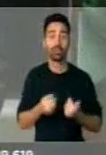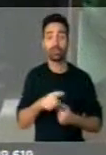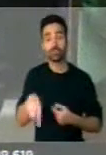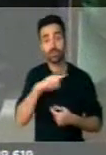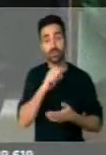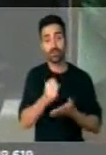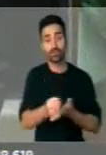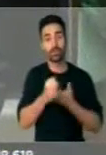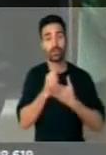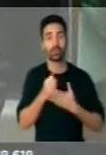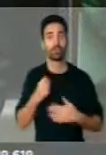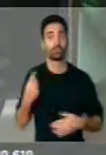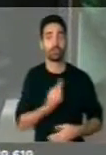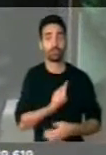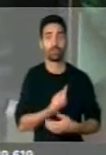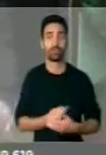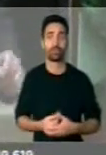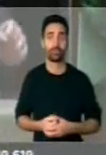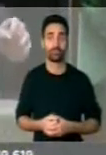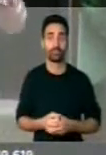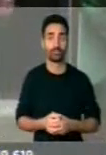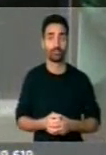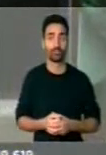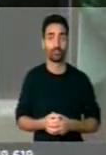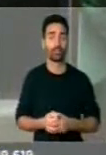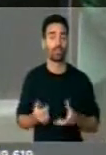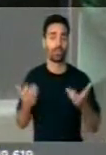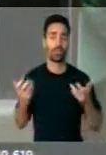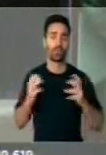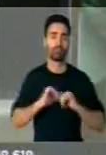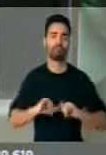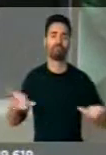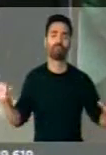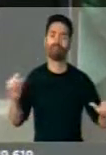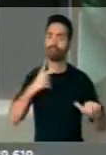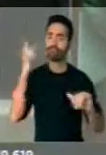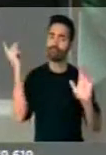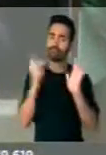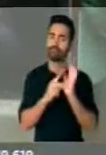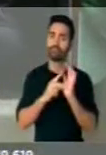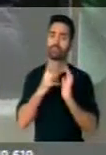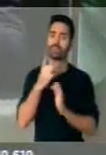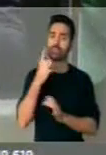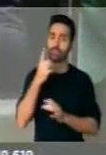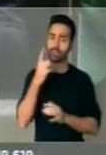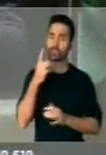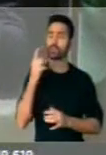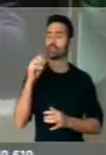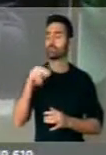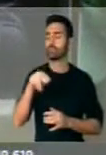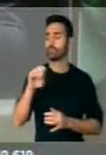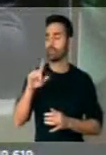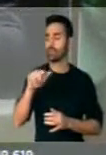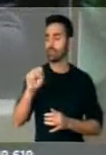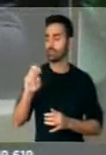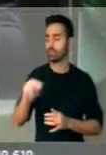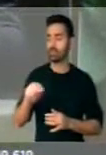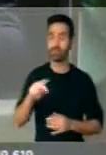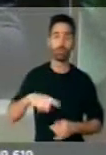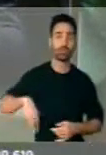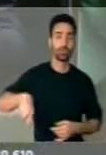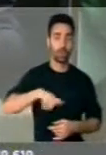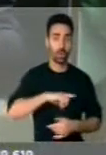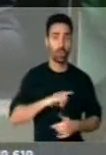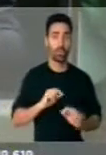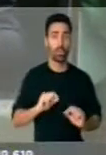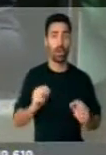colegas parlamentares. Eu quero dizer com a franqueza, deputado Nelson, nós estamos